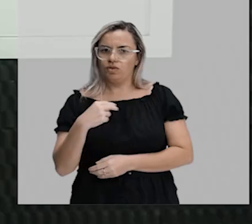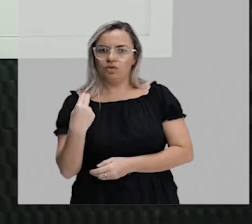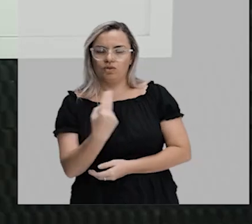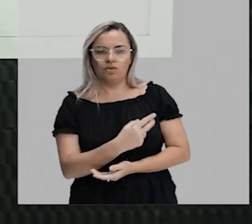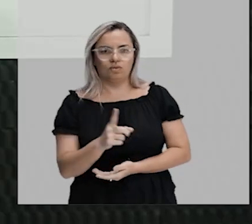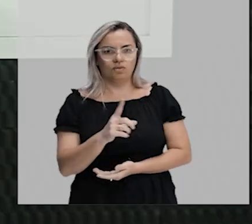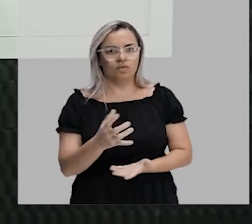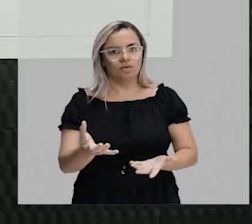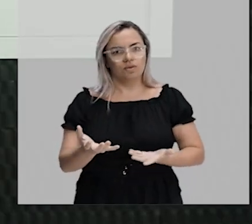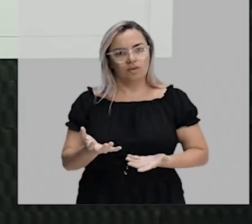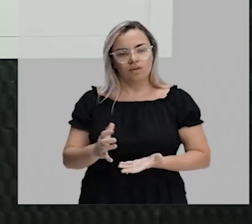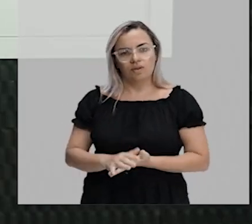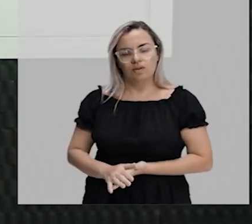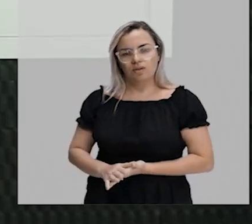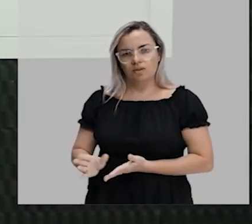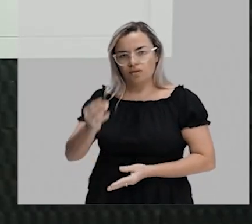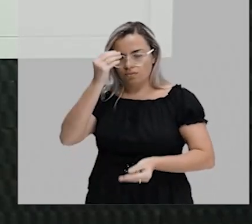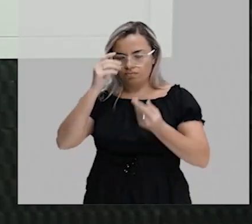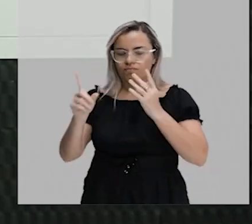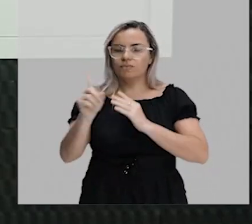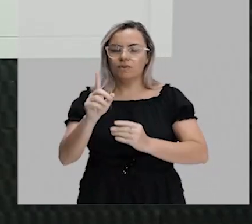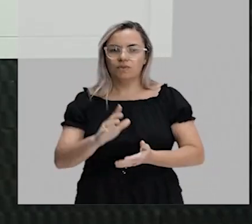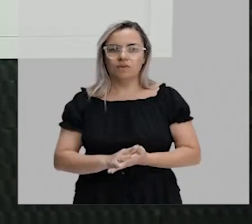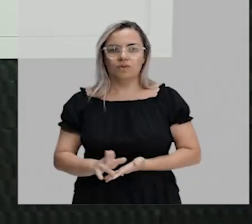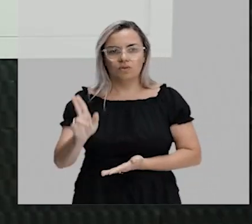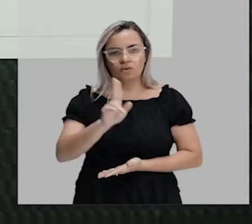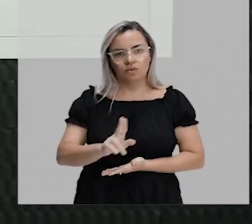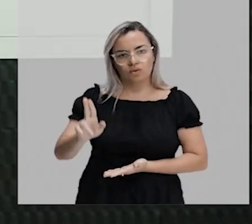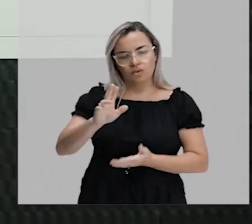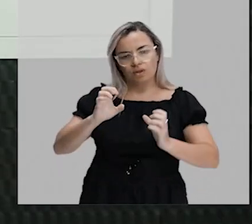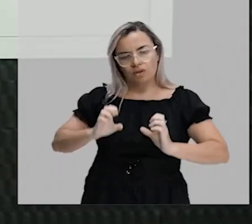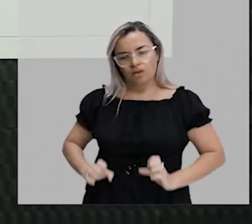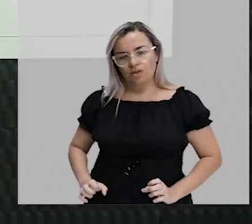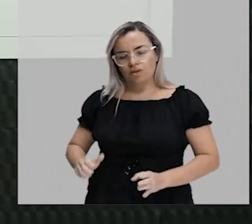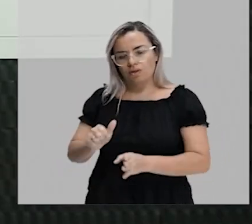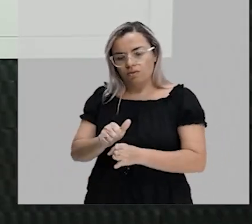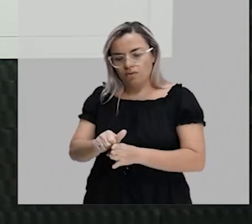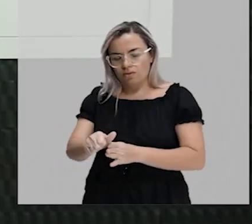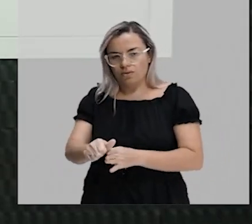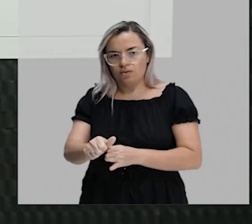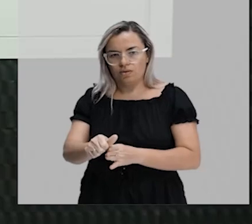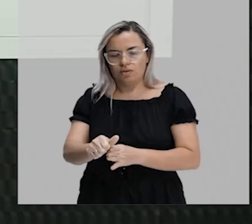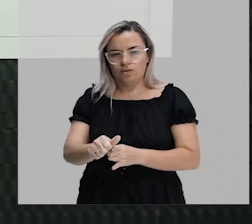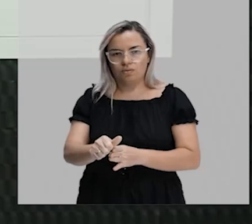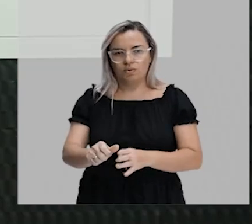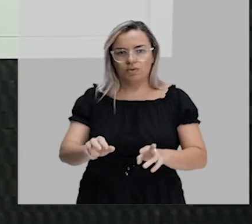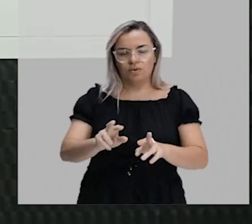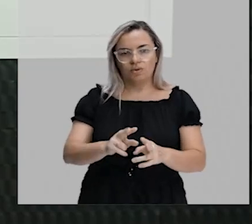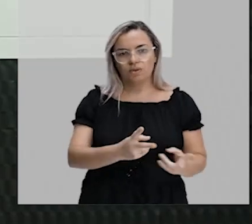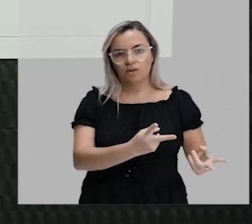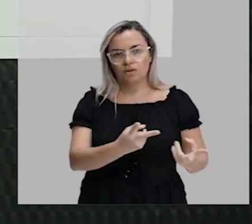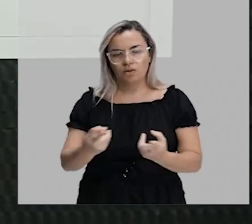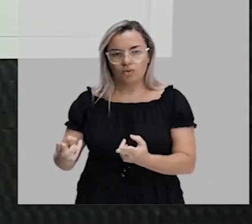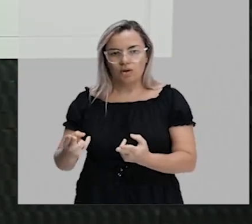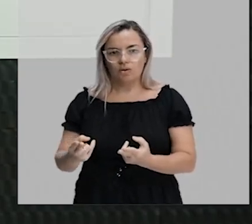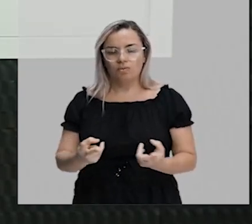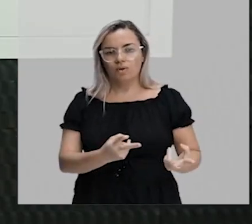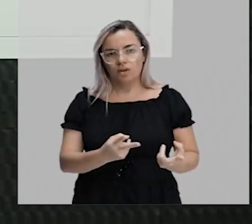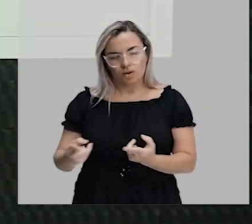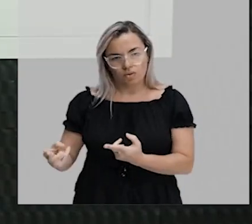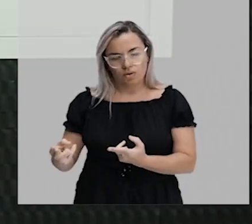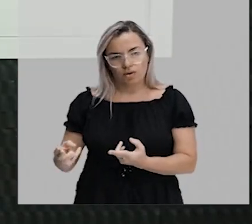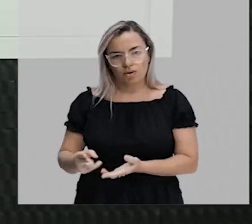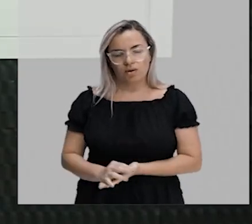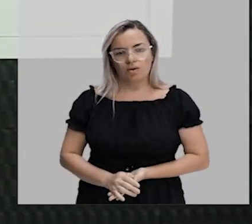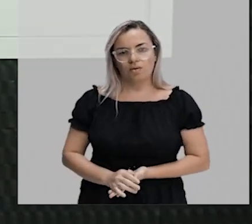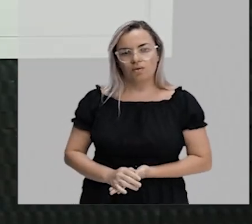fique, geralmente ética e moral são usadas como sinônimas, né? Elas são usadas ali como se fosse a mesma coisa.